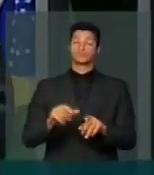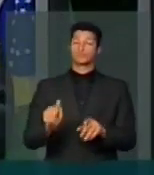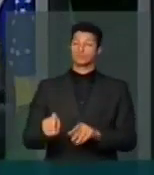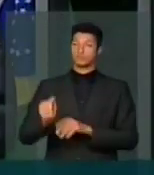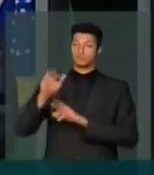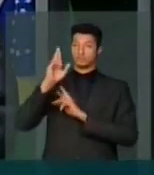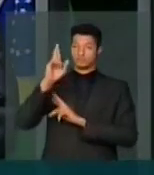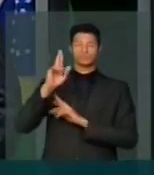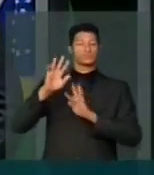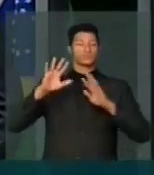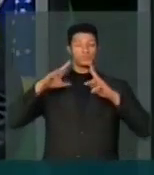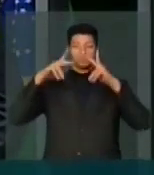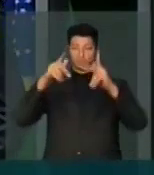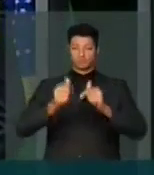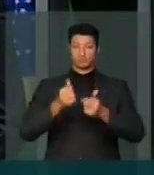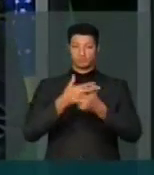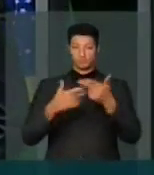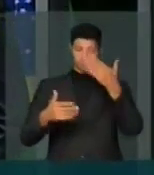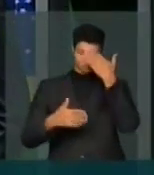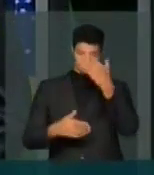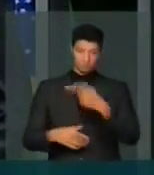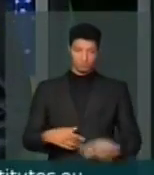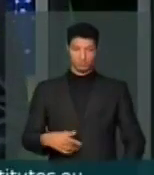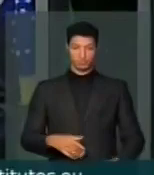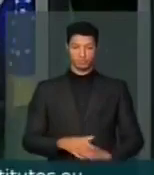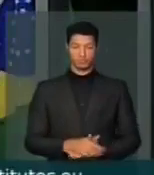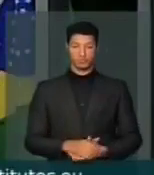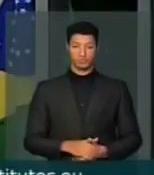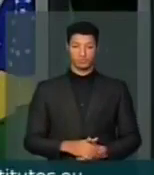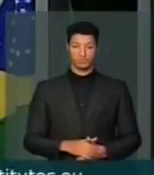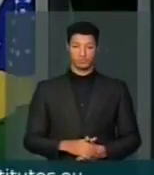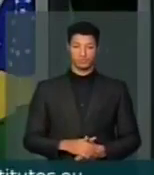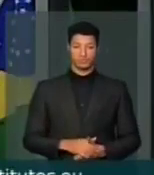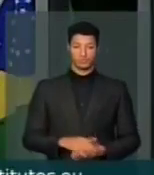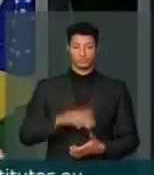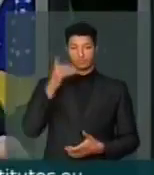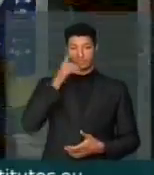liderado em toda essa questão. Obrigado, senhor presidente. Para falar como líder, deputado Fausto Pinato.